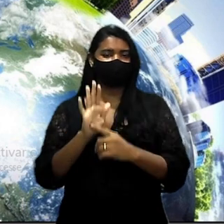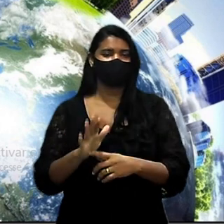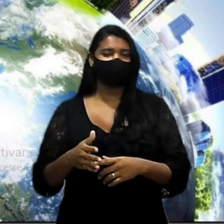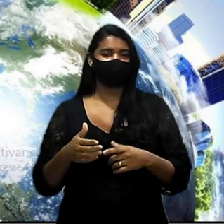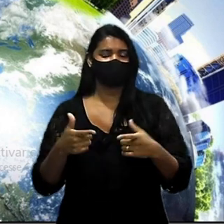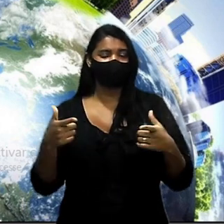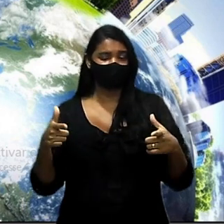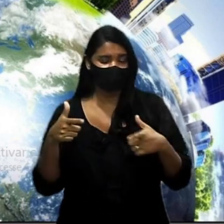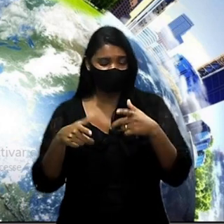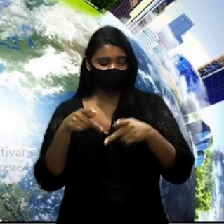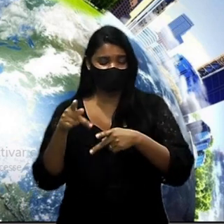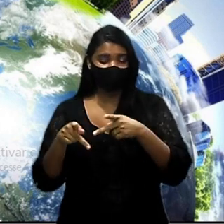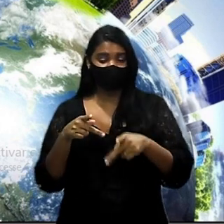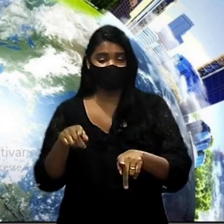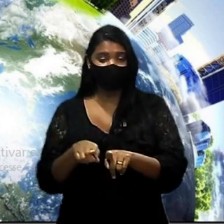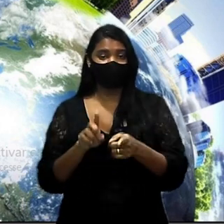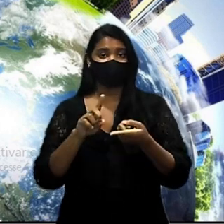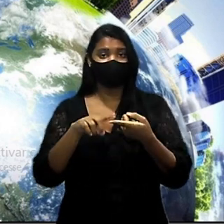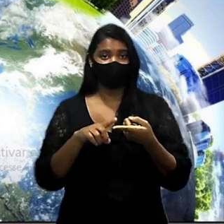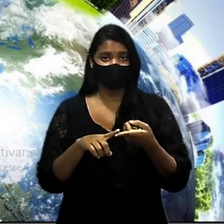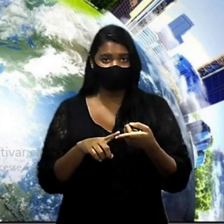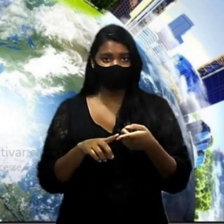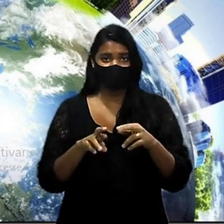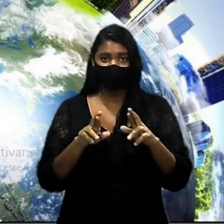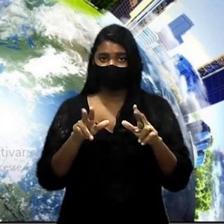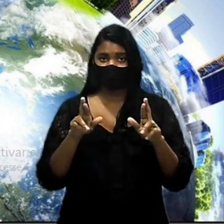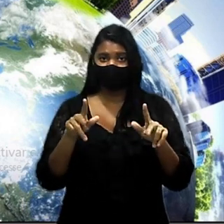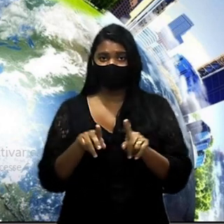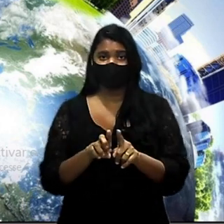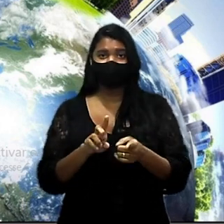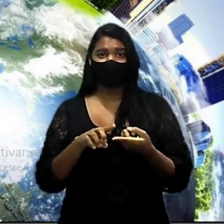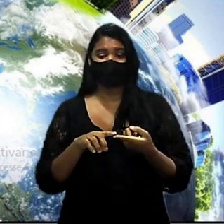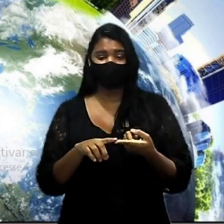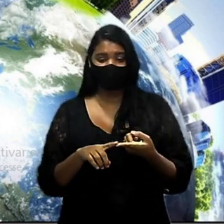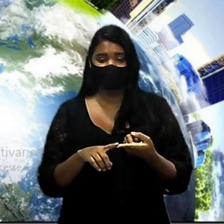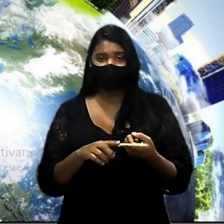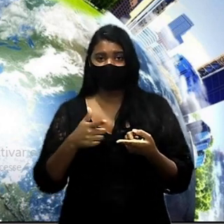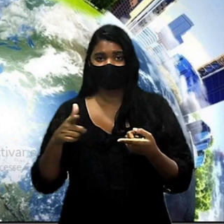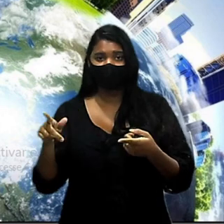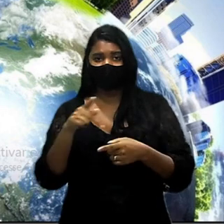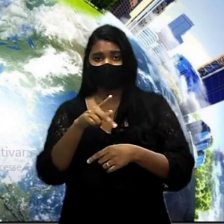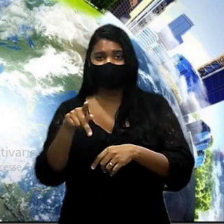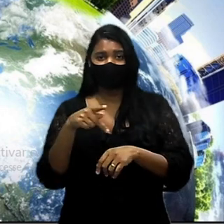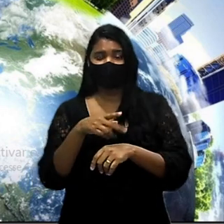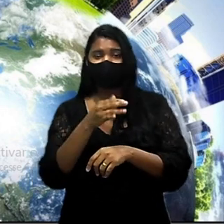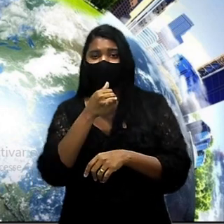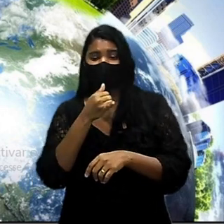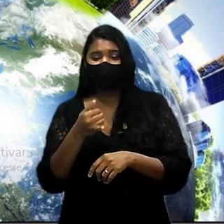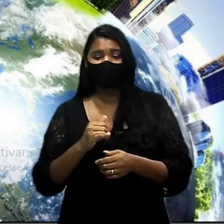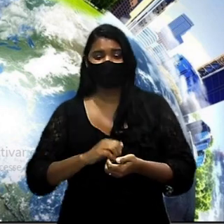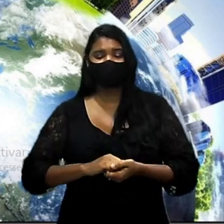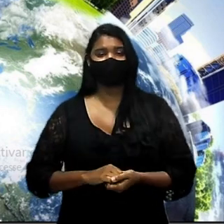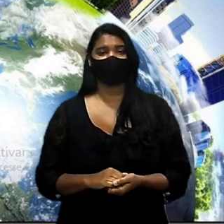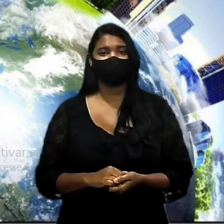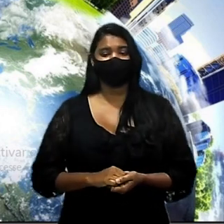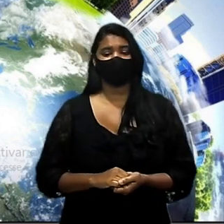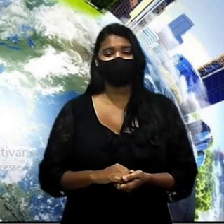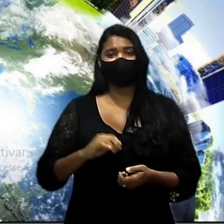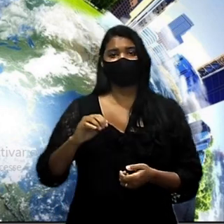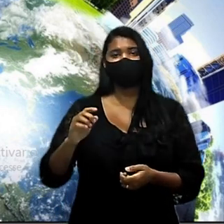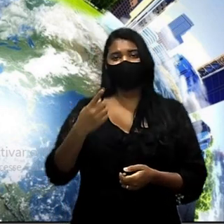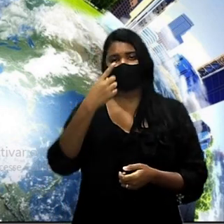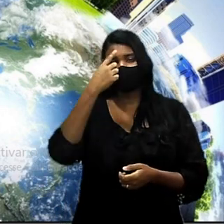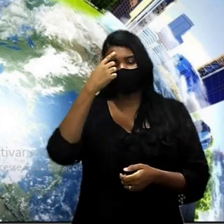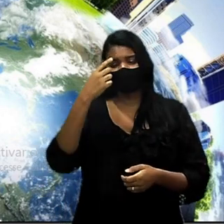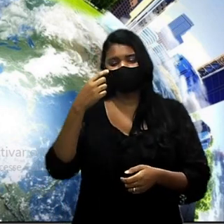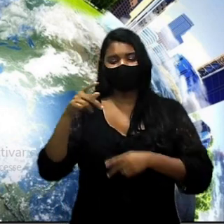volume populacional que é bem diferente, não é, dos outros. Por exemplo, estou falando da China e estou falando da Índia, por exemplo,